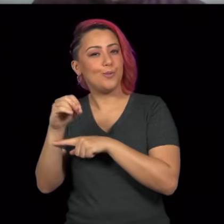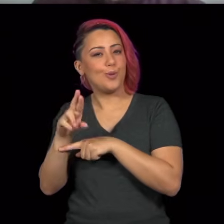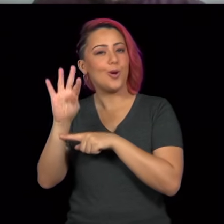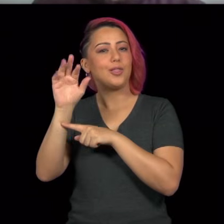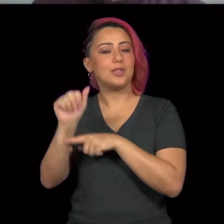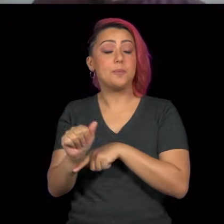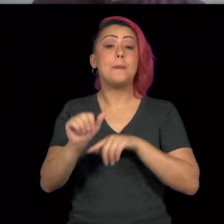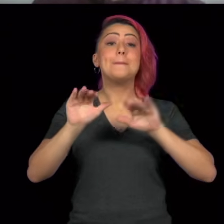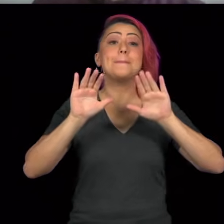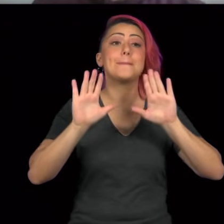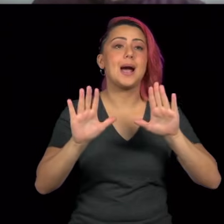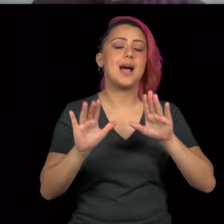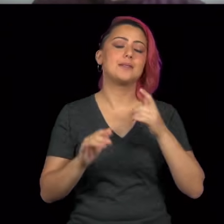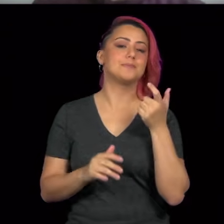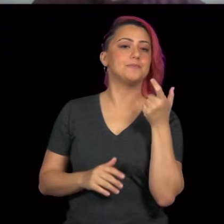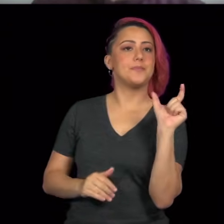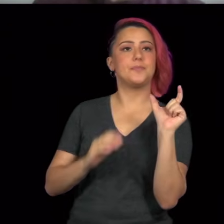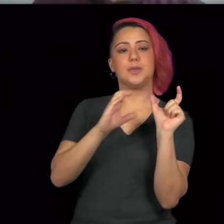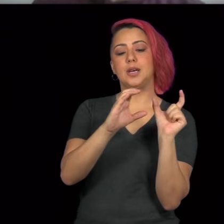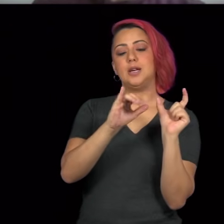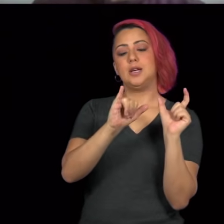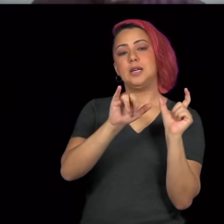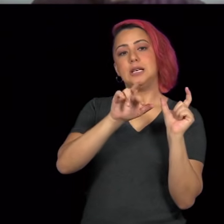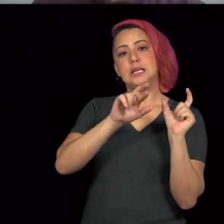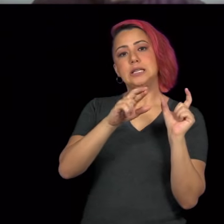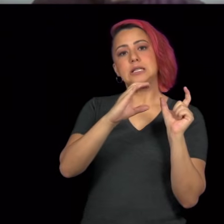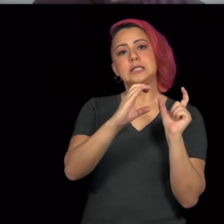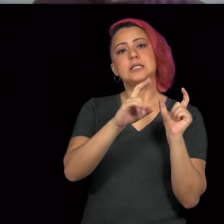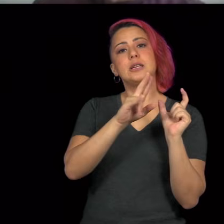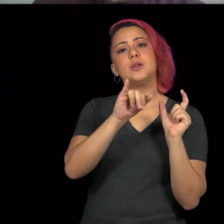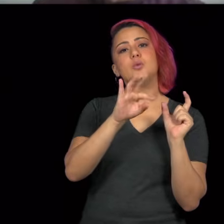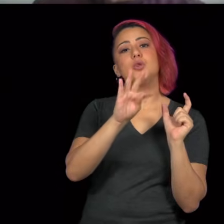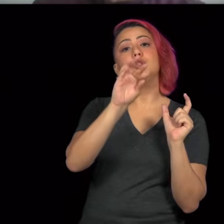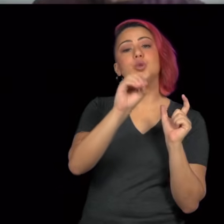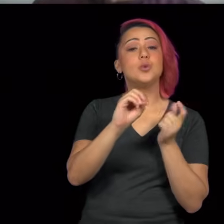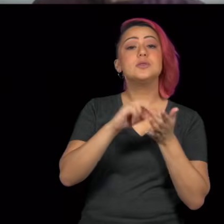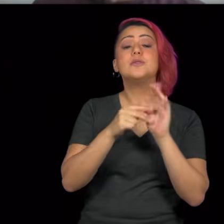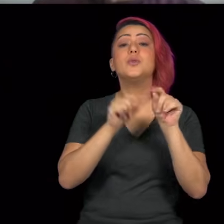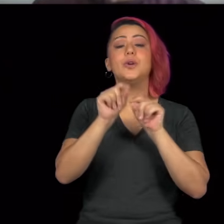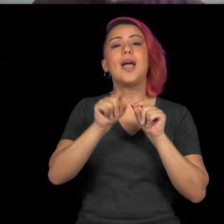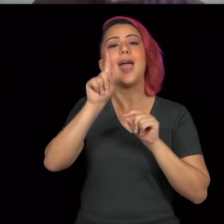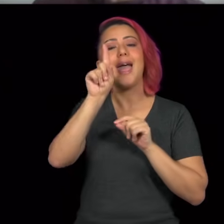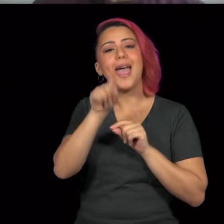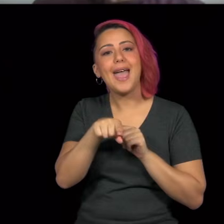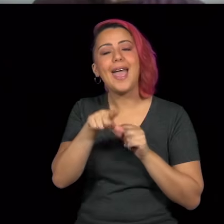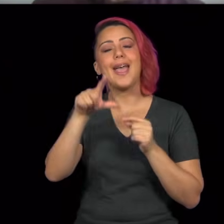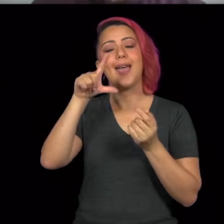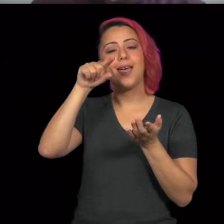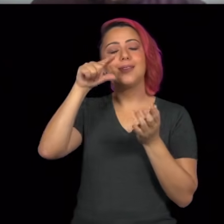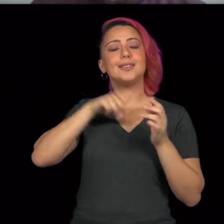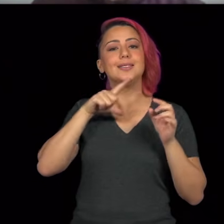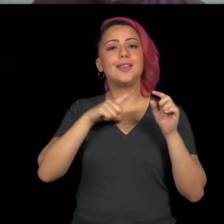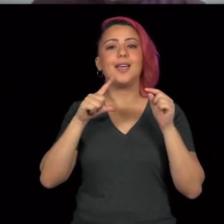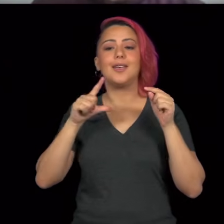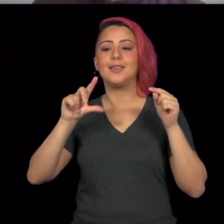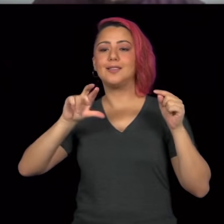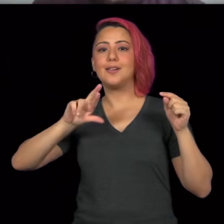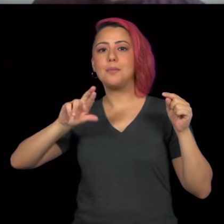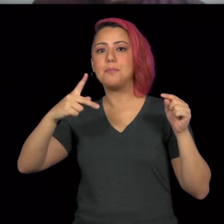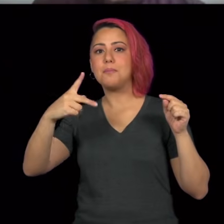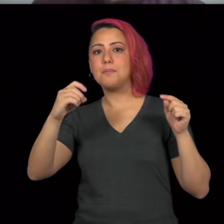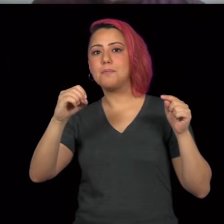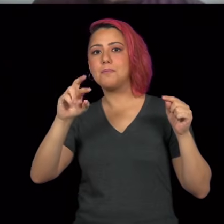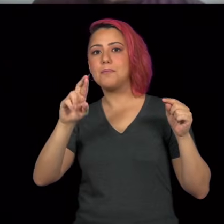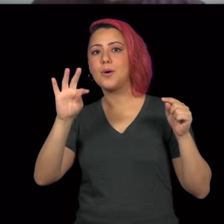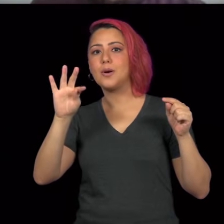ele já é uma combinação de portas que interagem, projetada para realizar uma função lógica específica. Então, as portas, no caso,